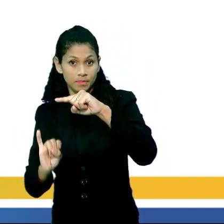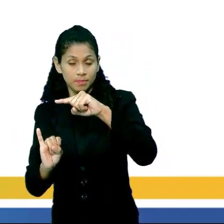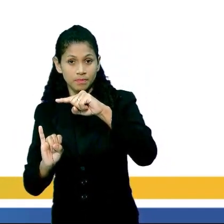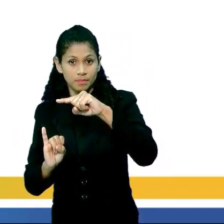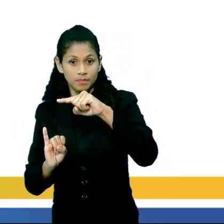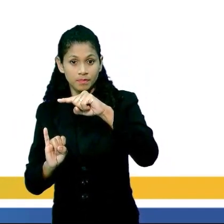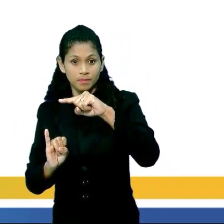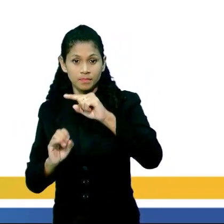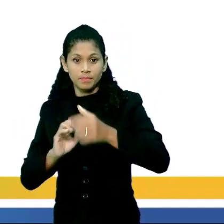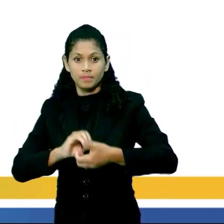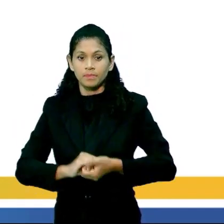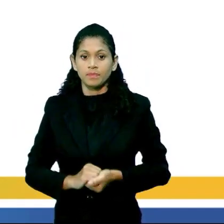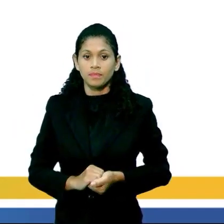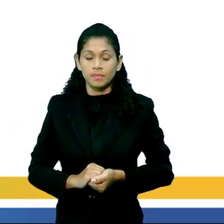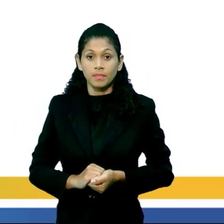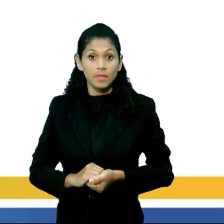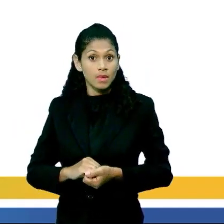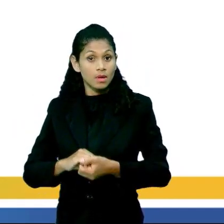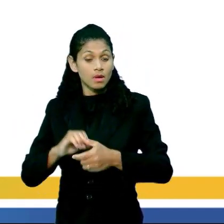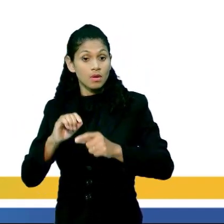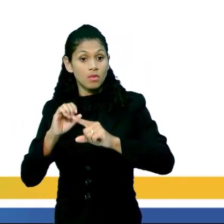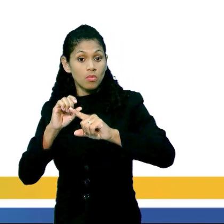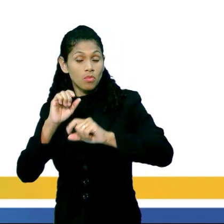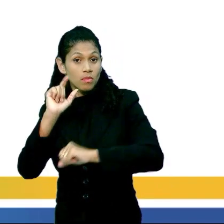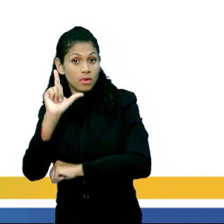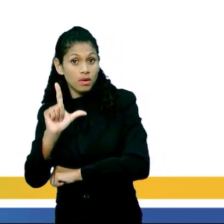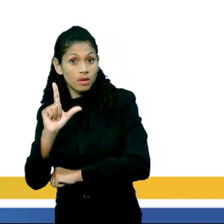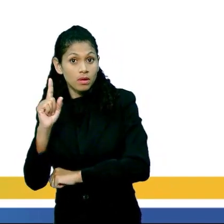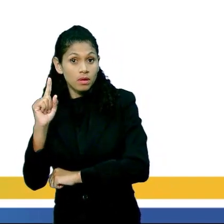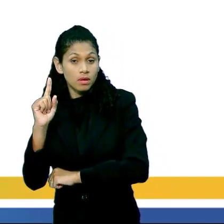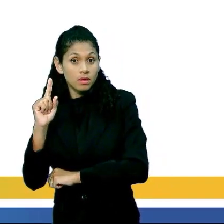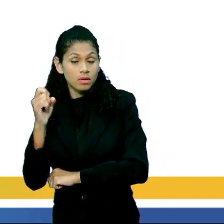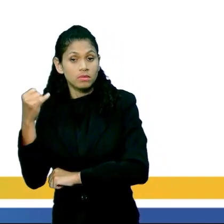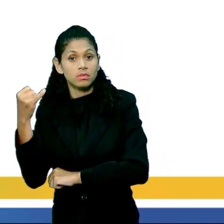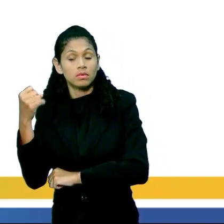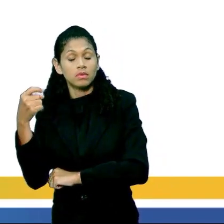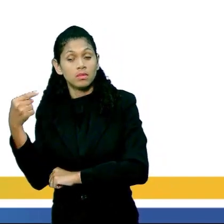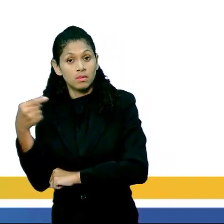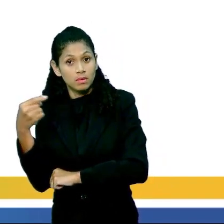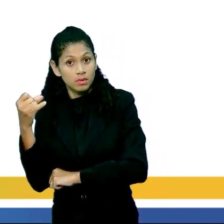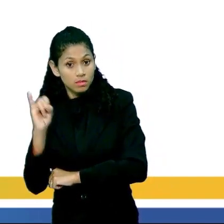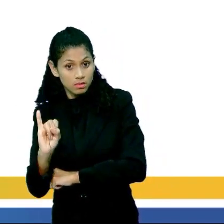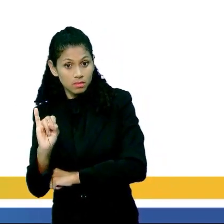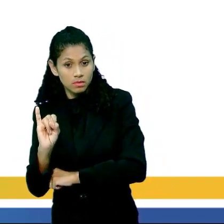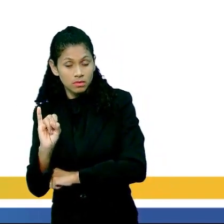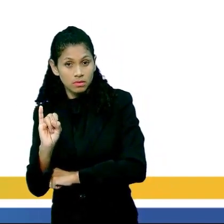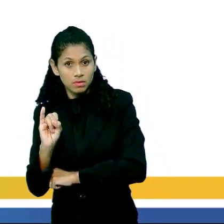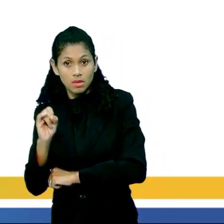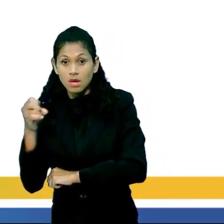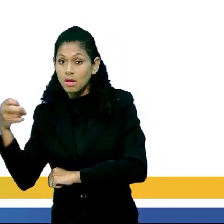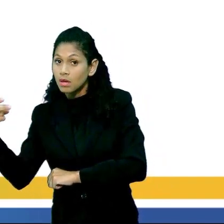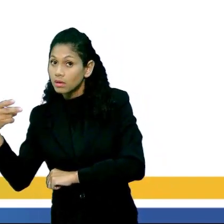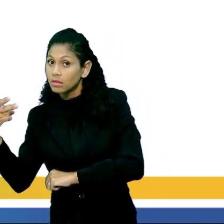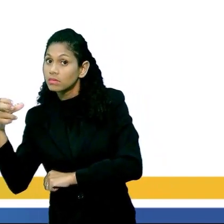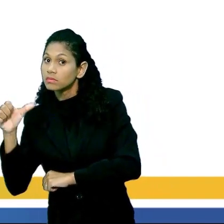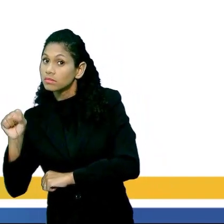S1. Veja aí. O L é igual, né? É igual a I mais o